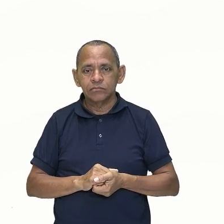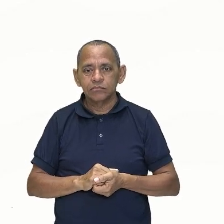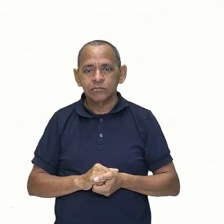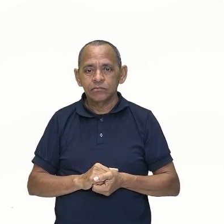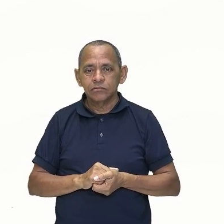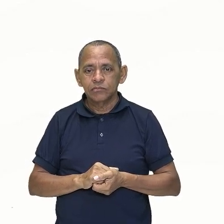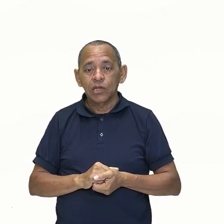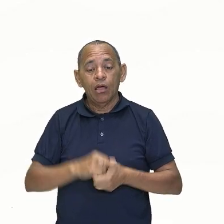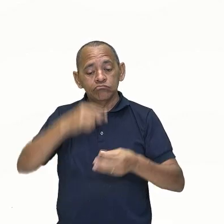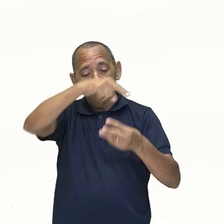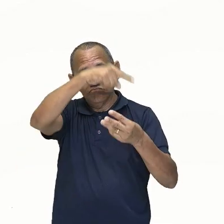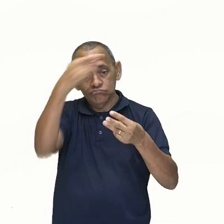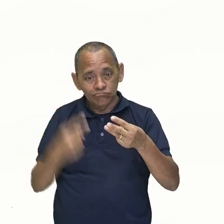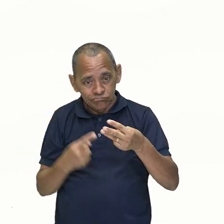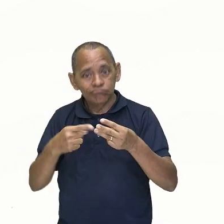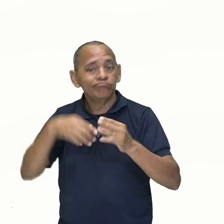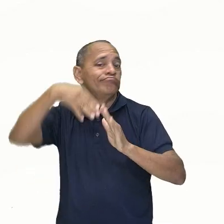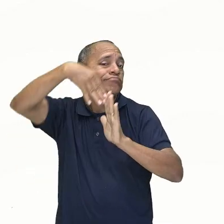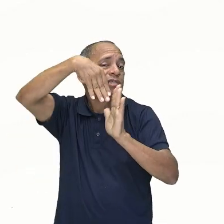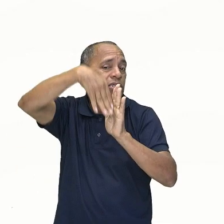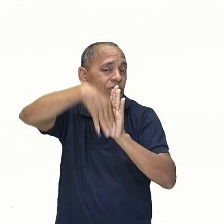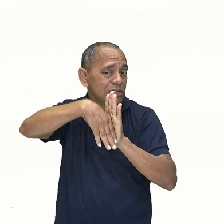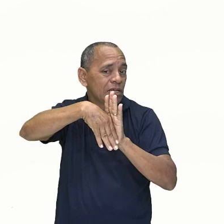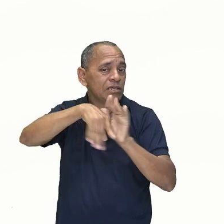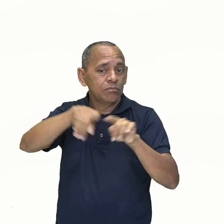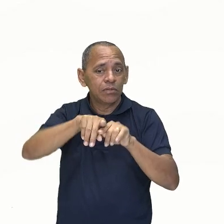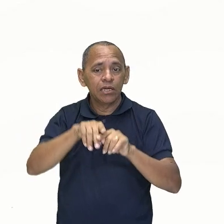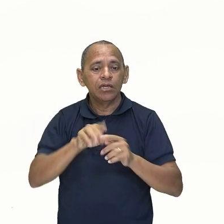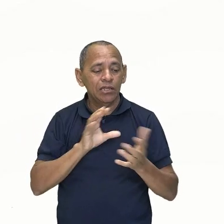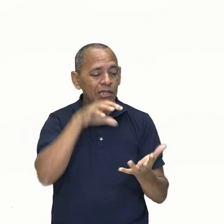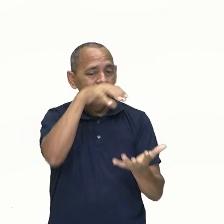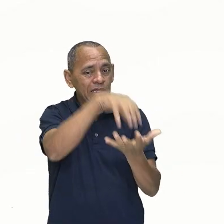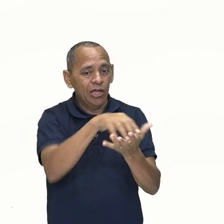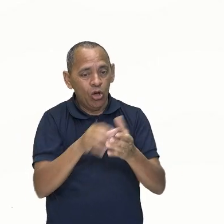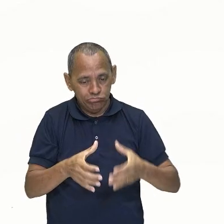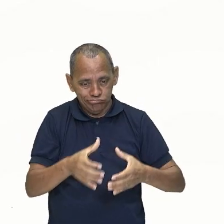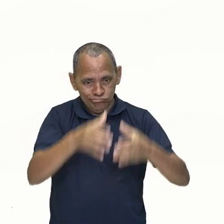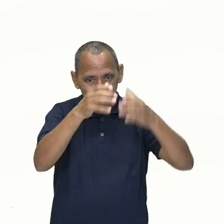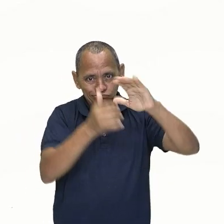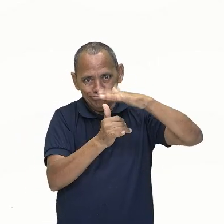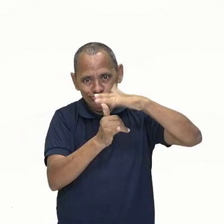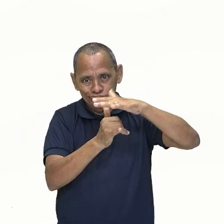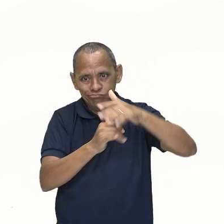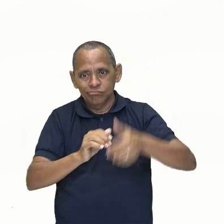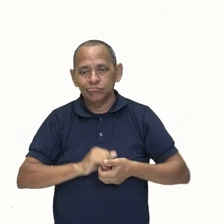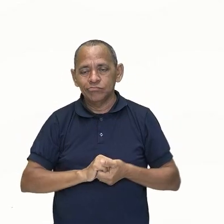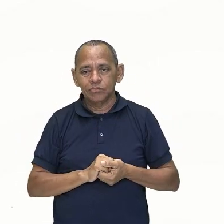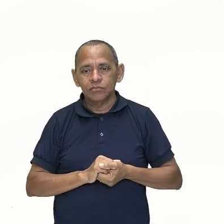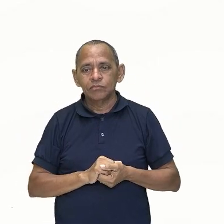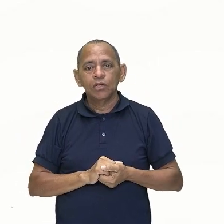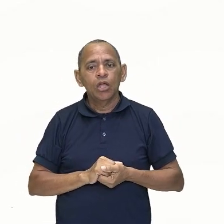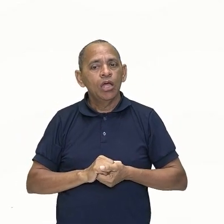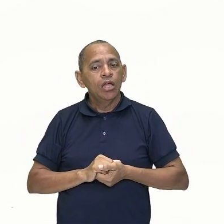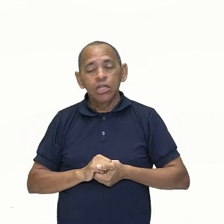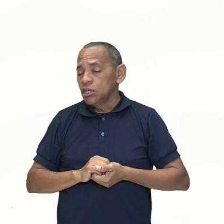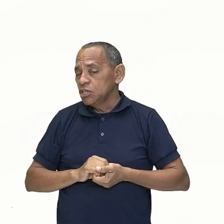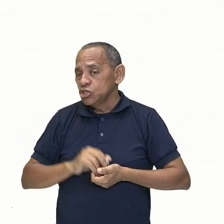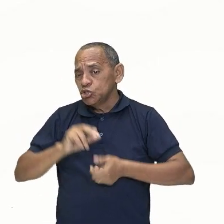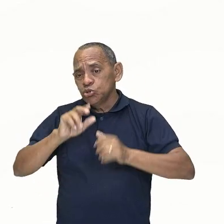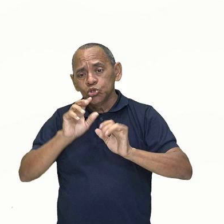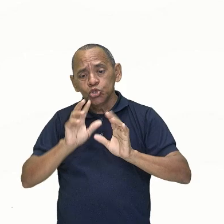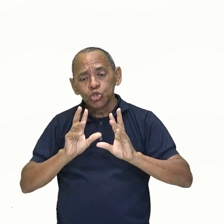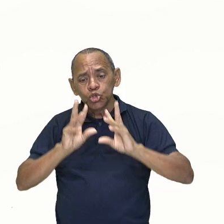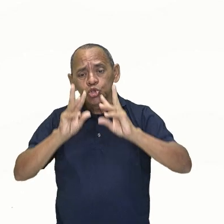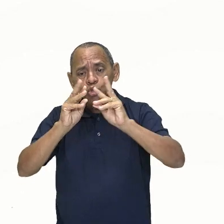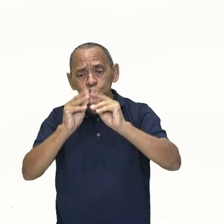das desvantagens aí da usina termonuclear. Tudo isso é feito com muito cuidado, usando